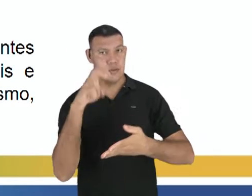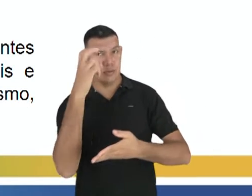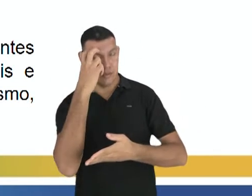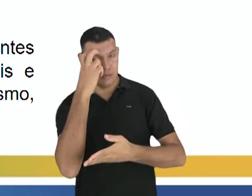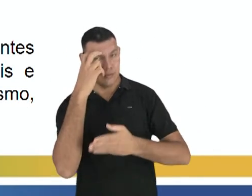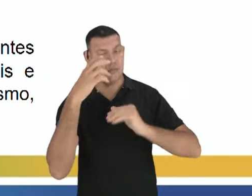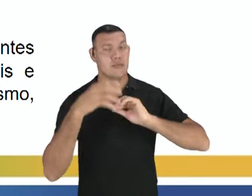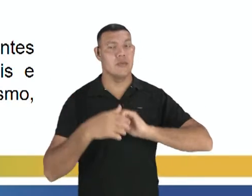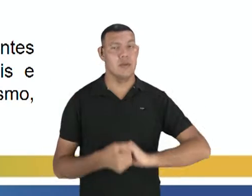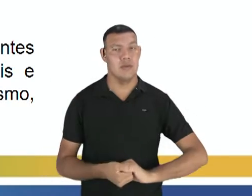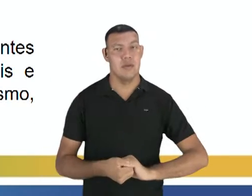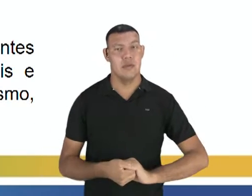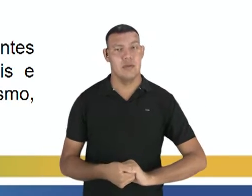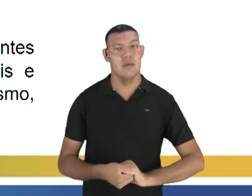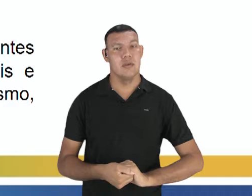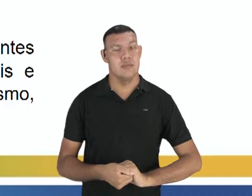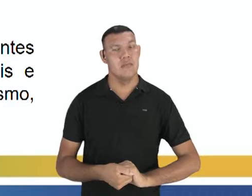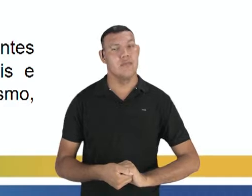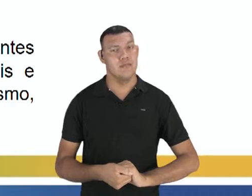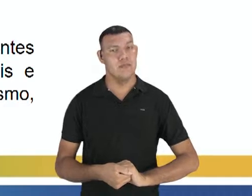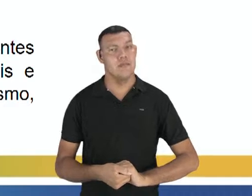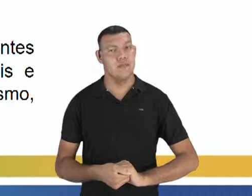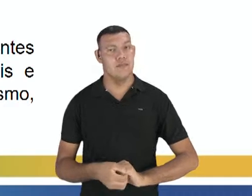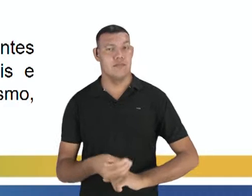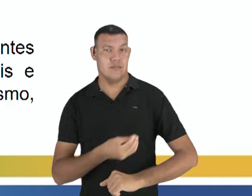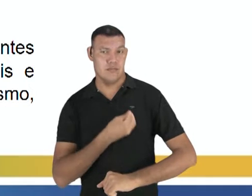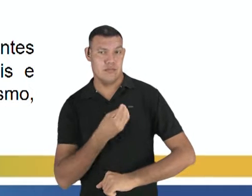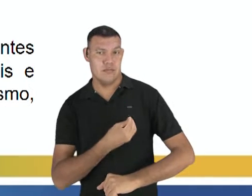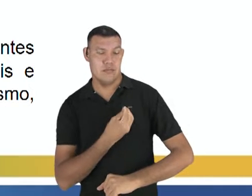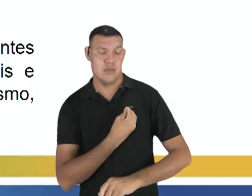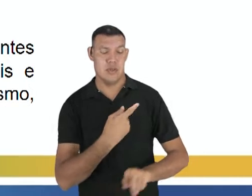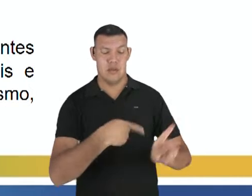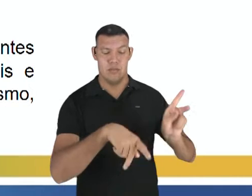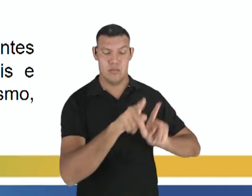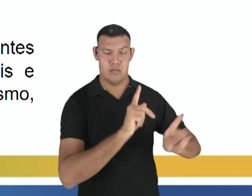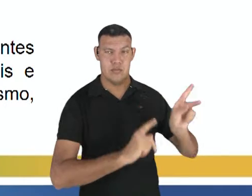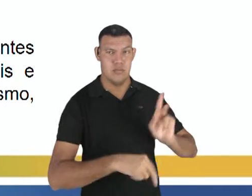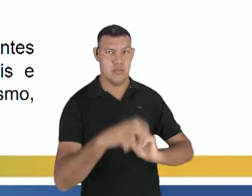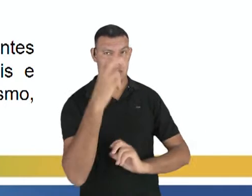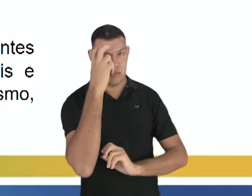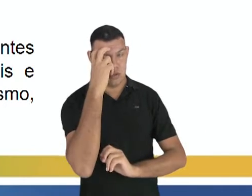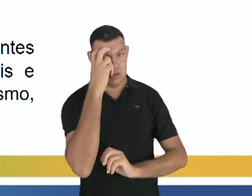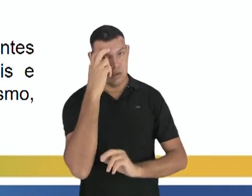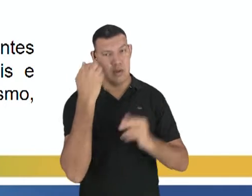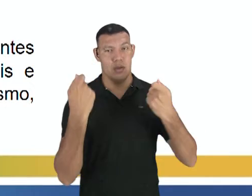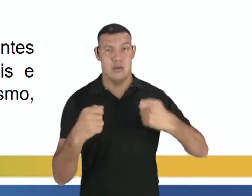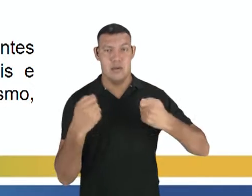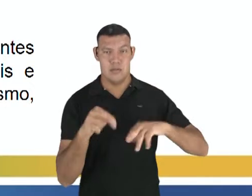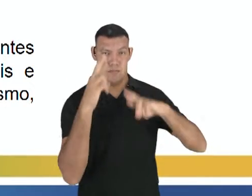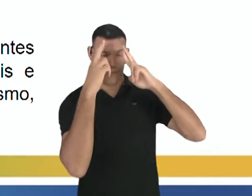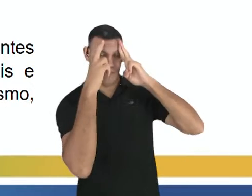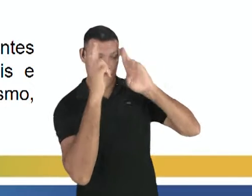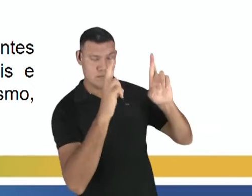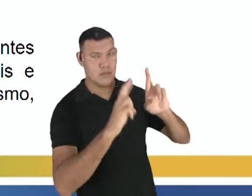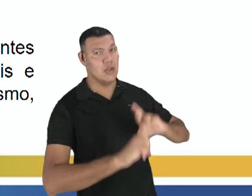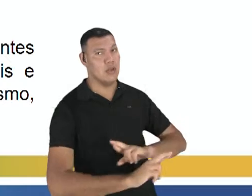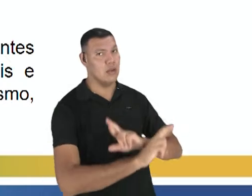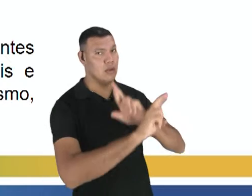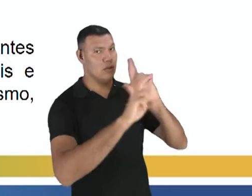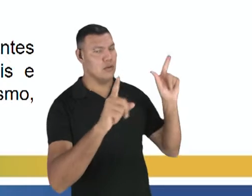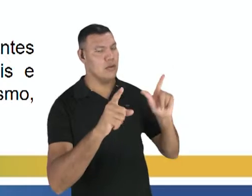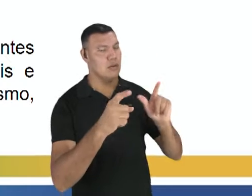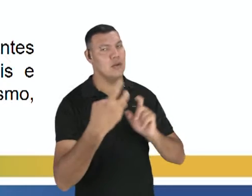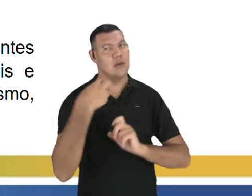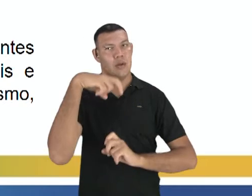é cultural, faz parte da cultura da população e nós devemos respeitar as diferenças entre essas